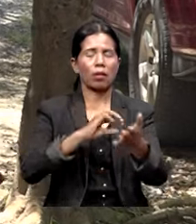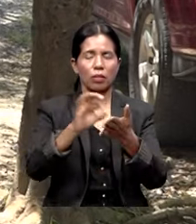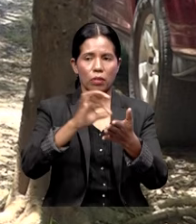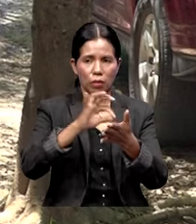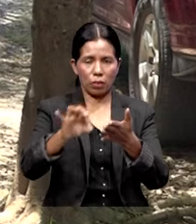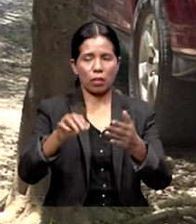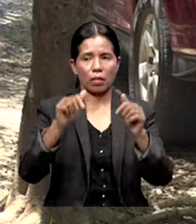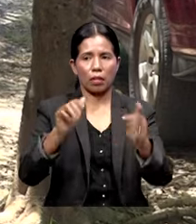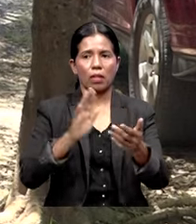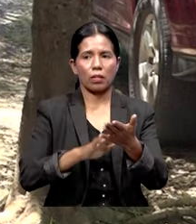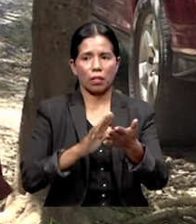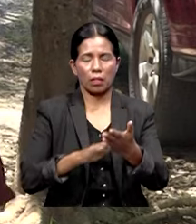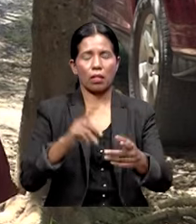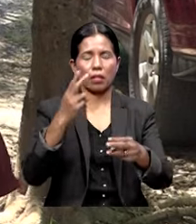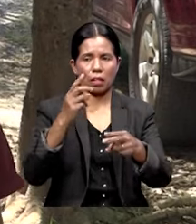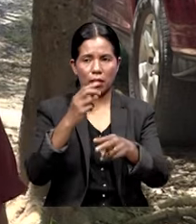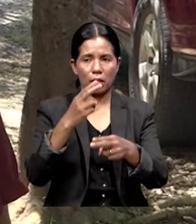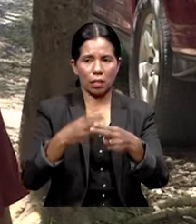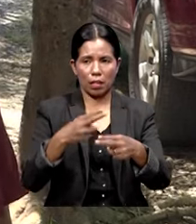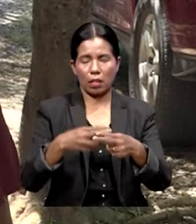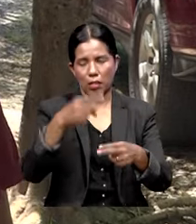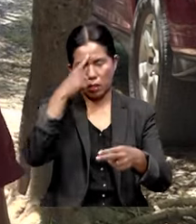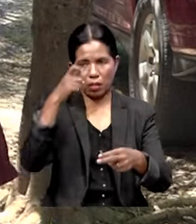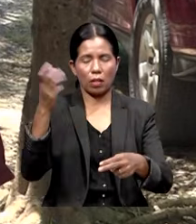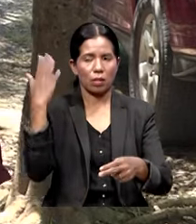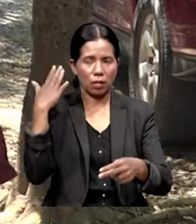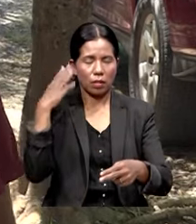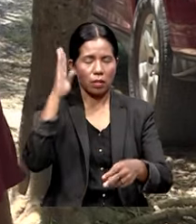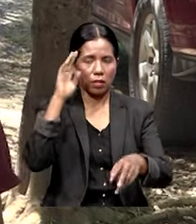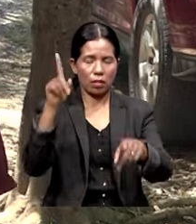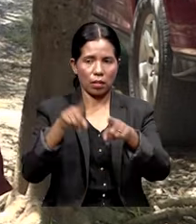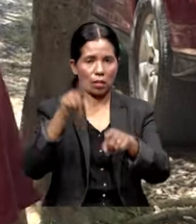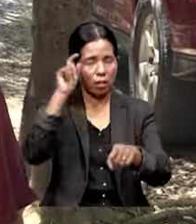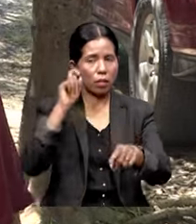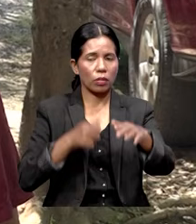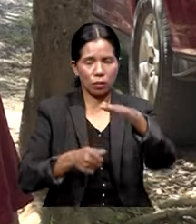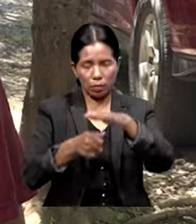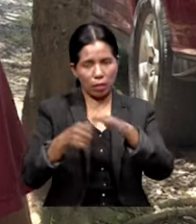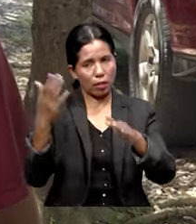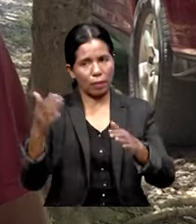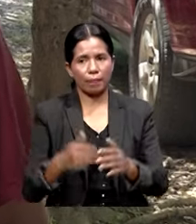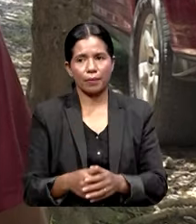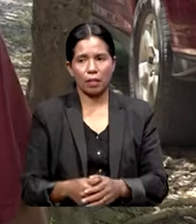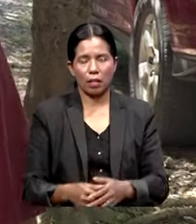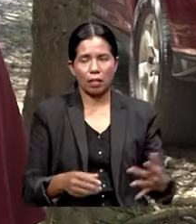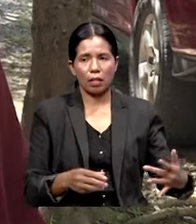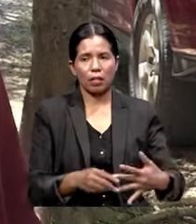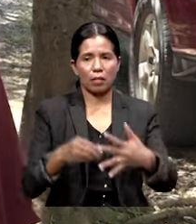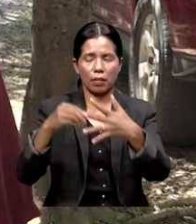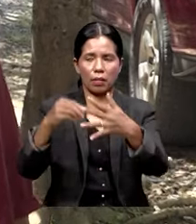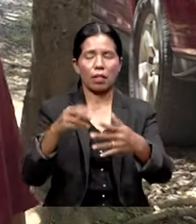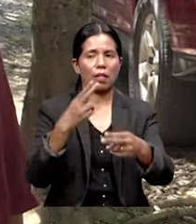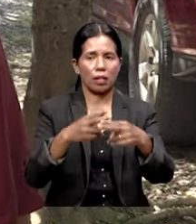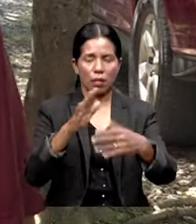ko escola ida né tau narang ida né tamba uluk be mambo super hene ba atu oficializa a narang ser